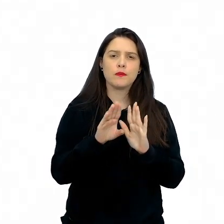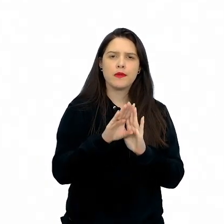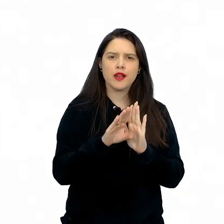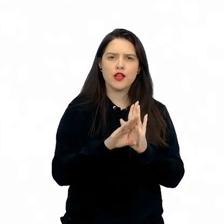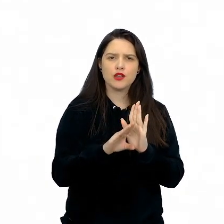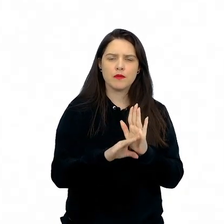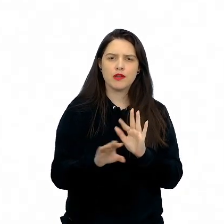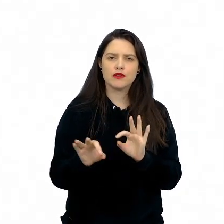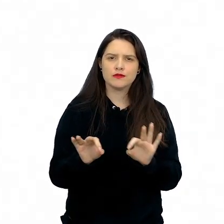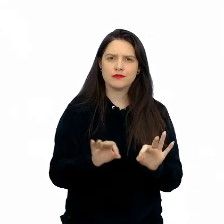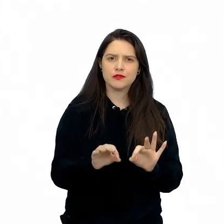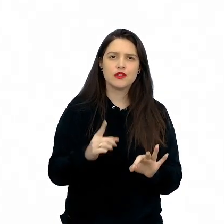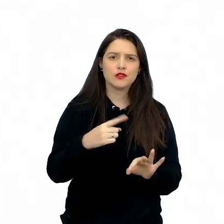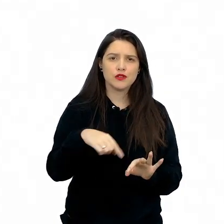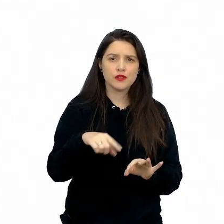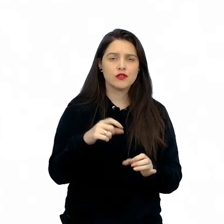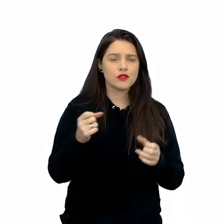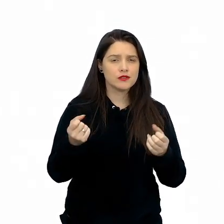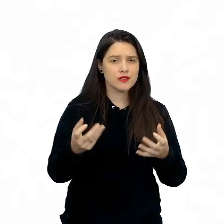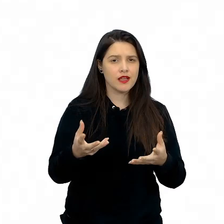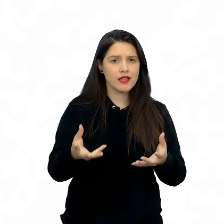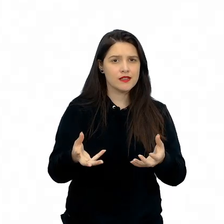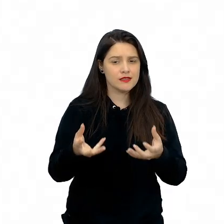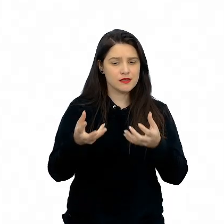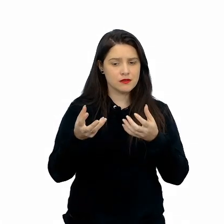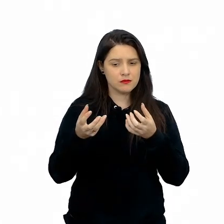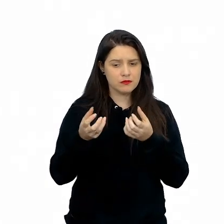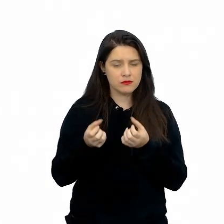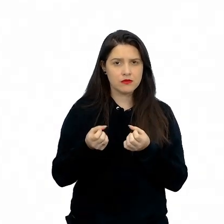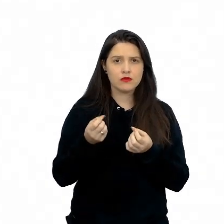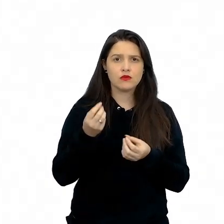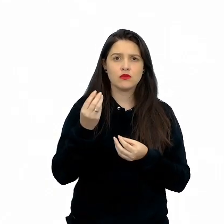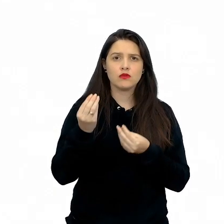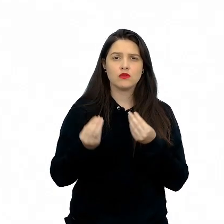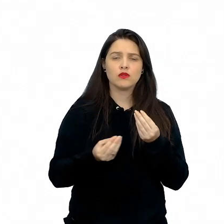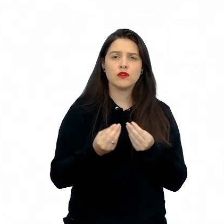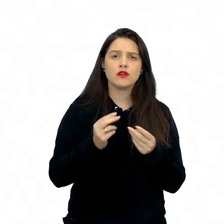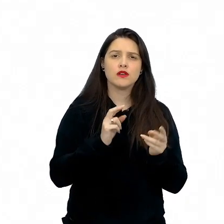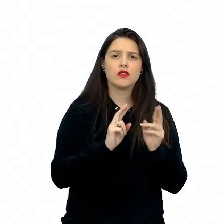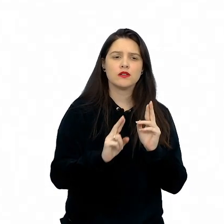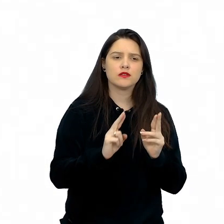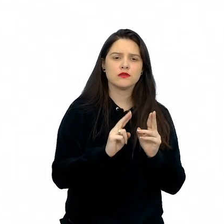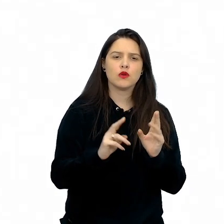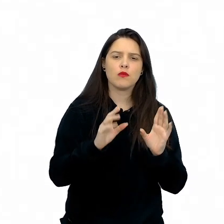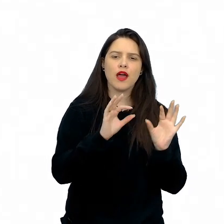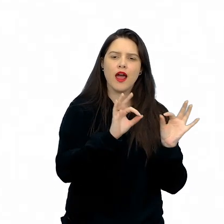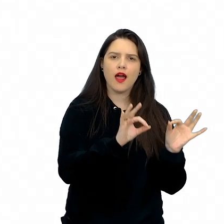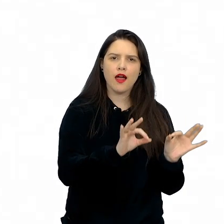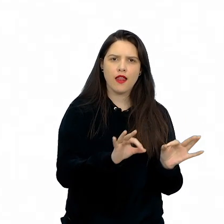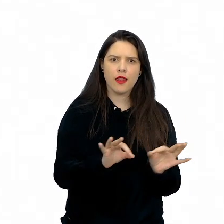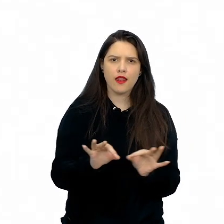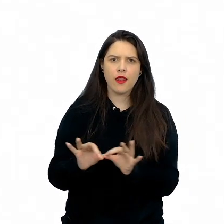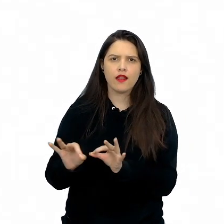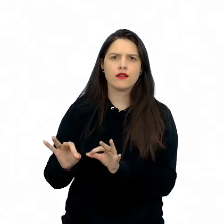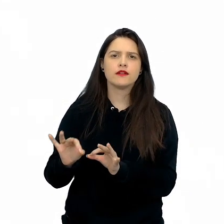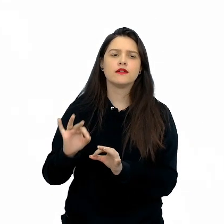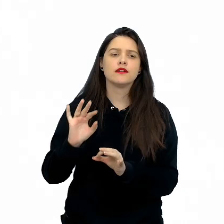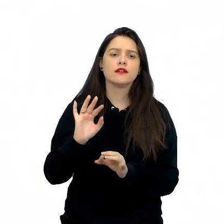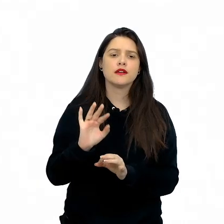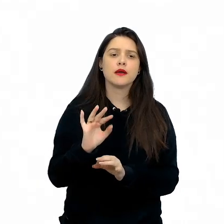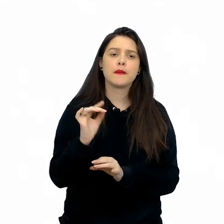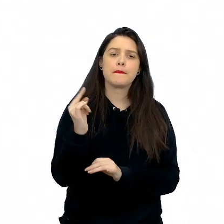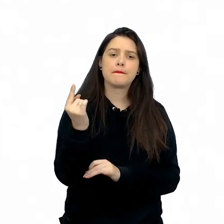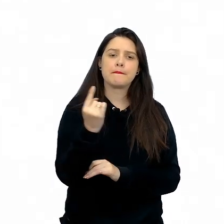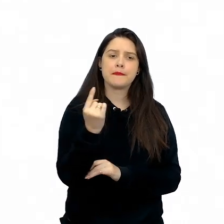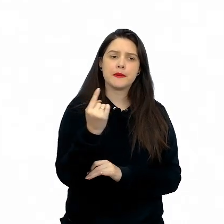de conteúdo que nós acabamos de ver com a gestão sala de aula, né? Ah, Silene, eu olhei ali a